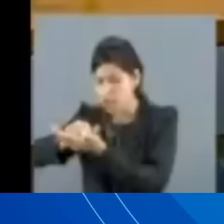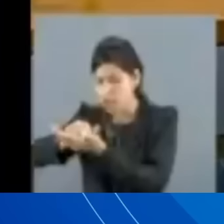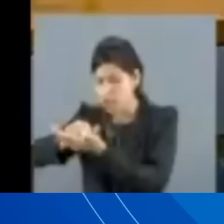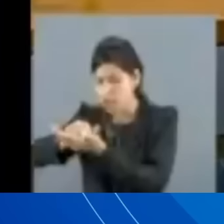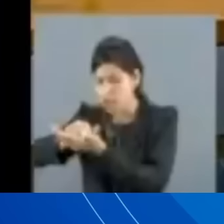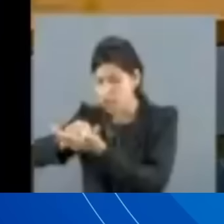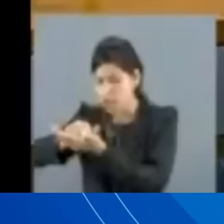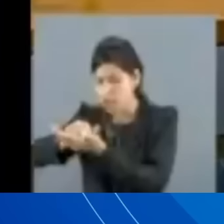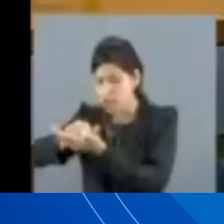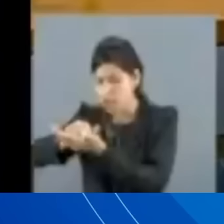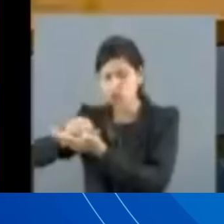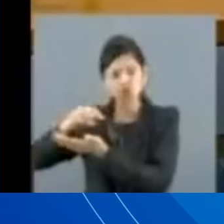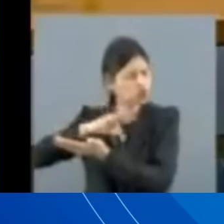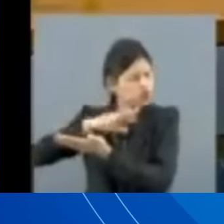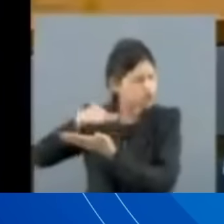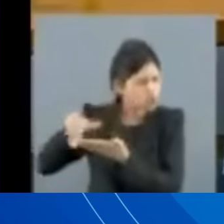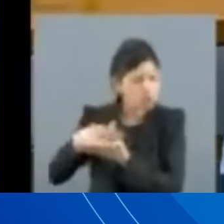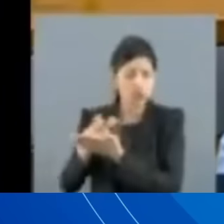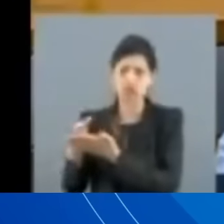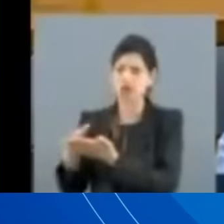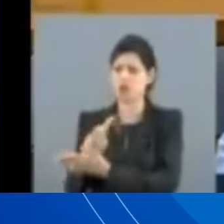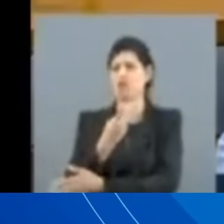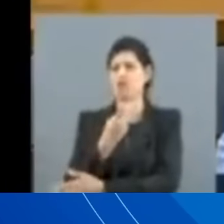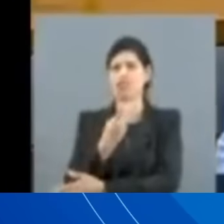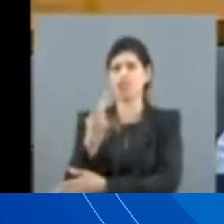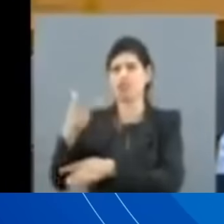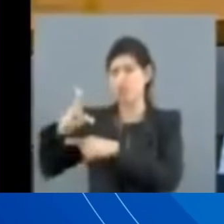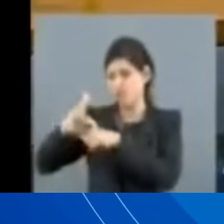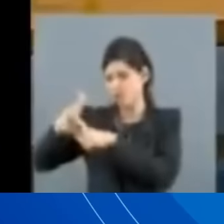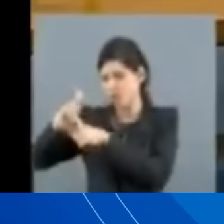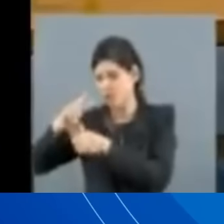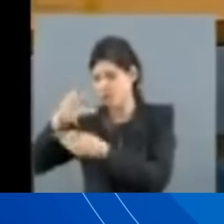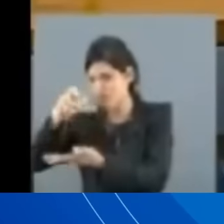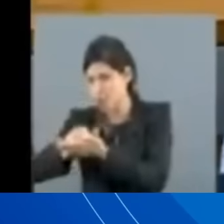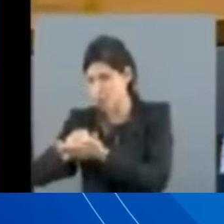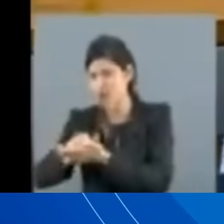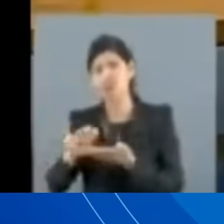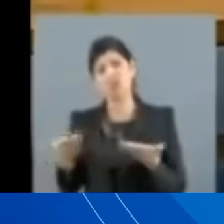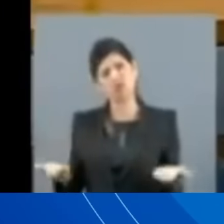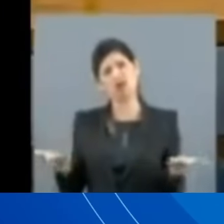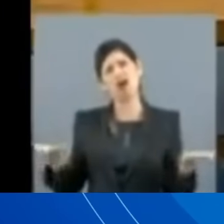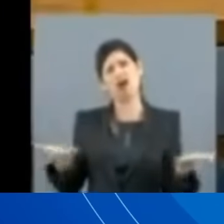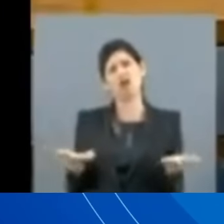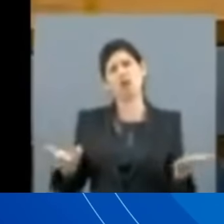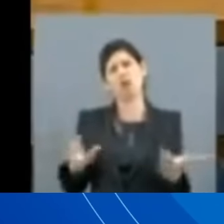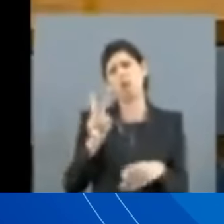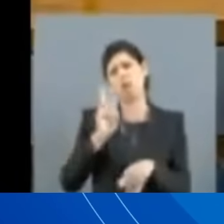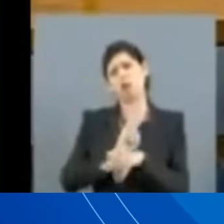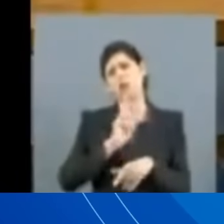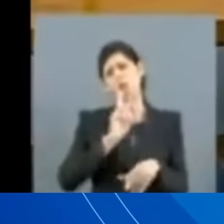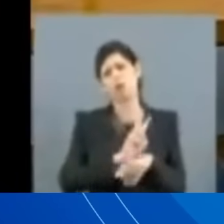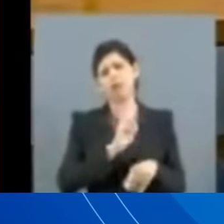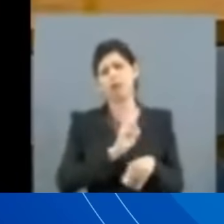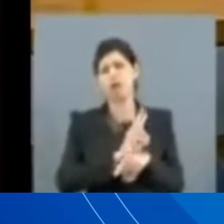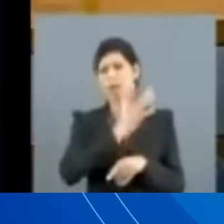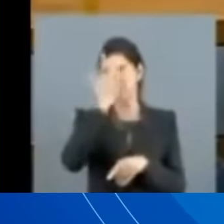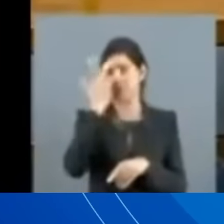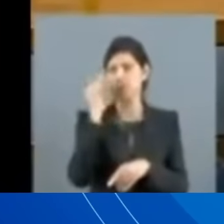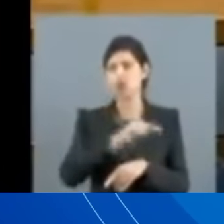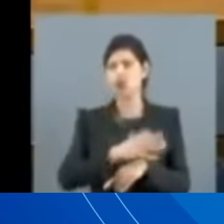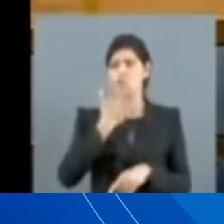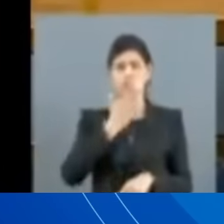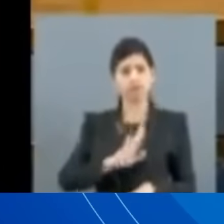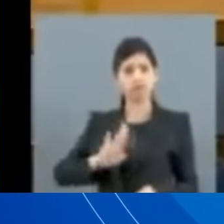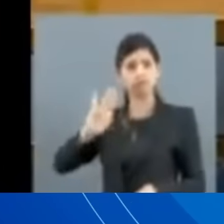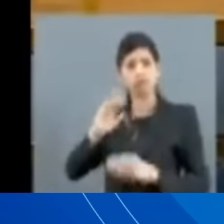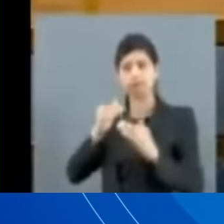hoje o dia foi tenso. Isso não passa de uma narrativa para proteger alguém que diz que agora é candidato ao Supremo. Eu